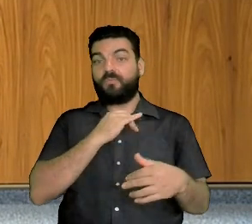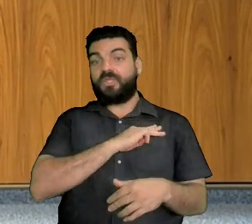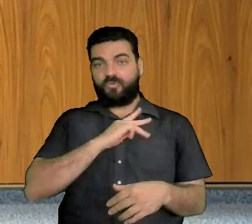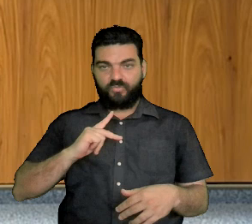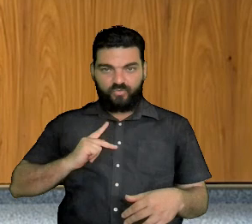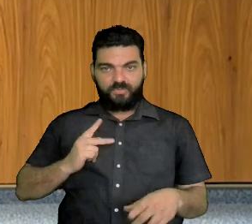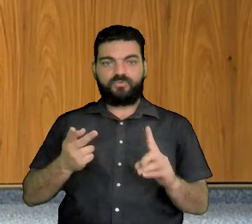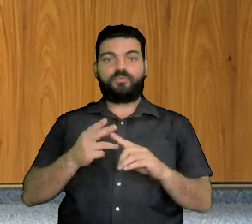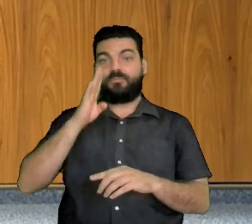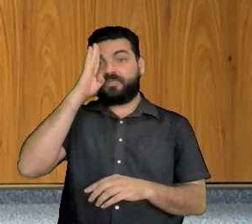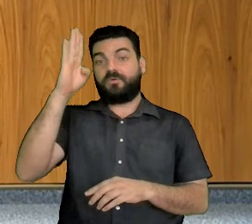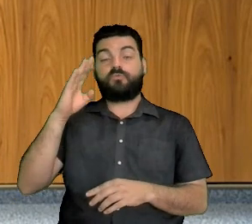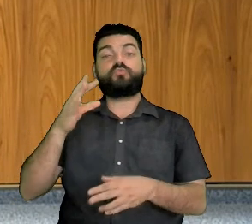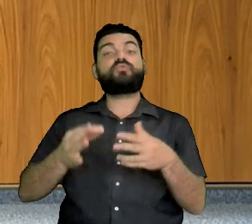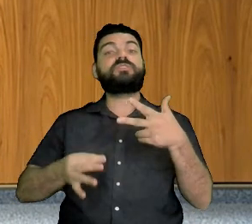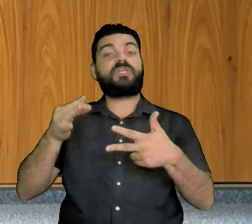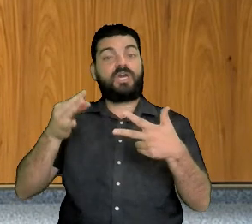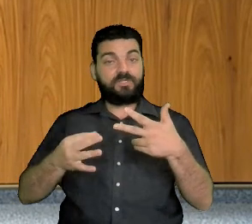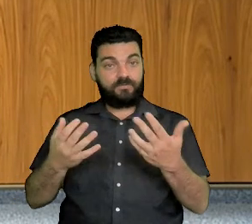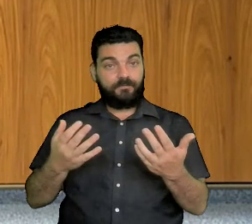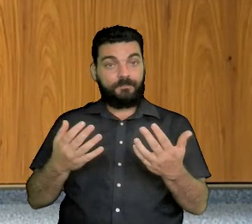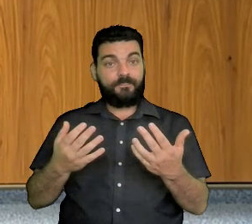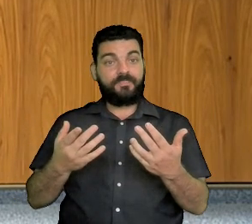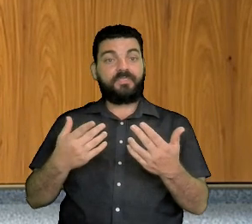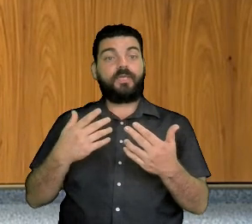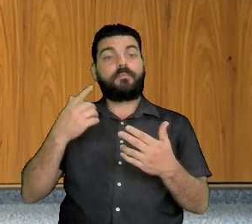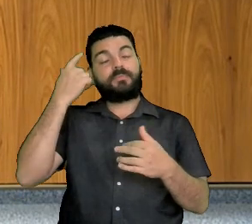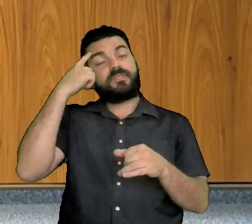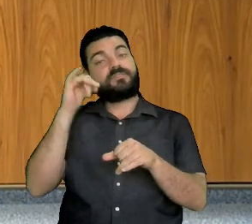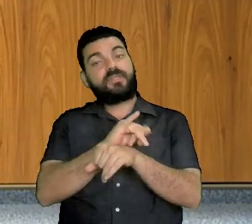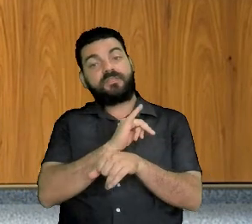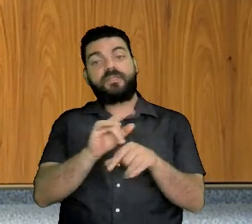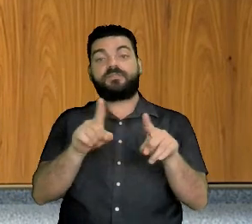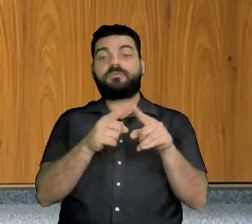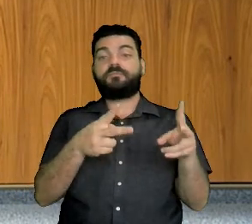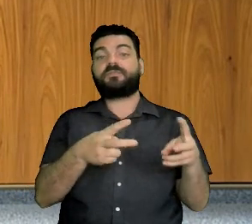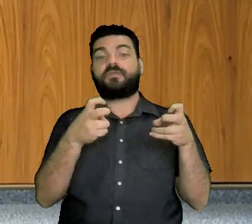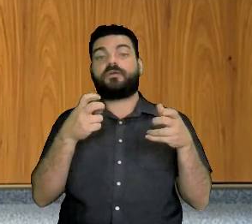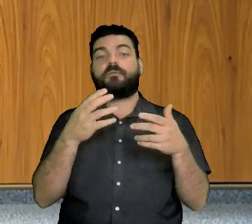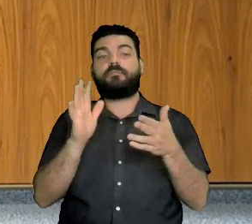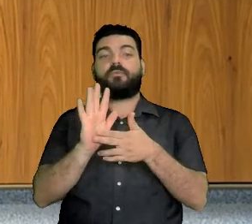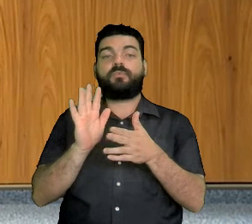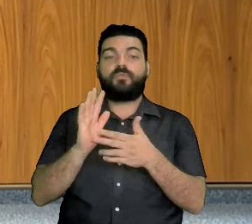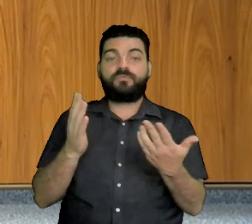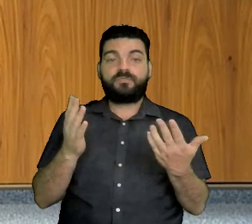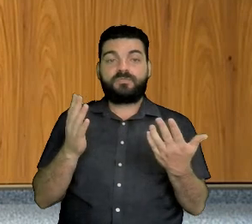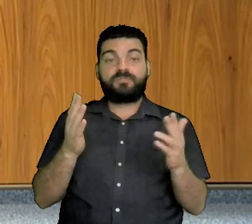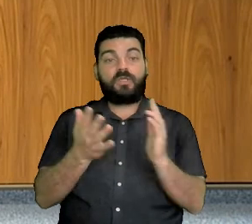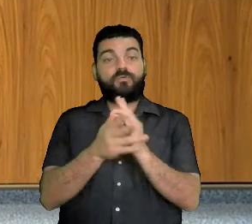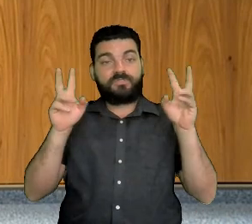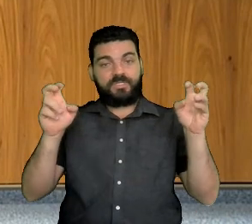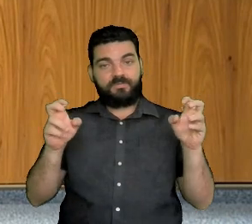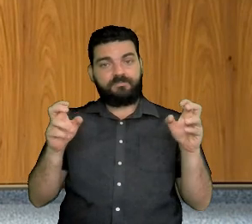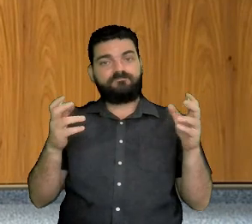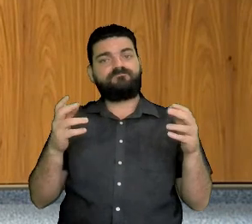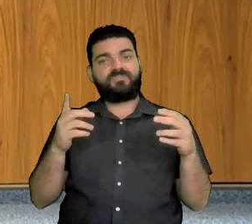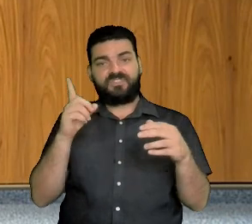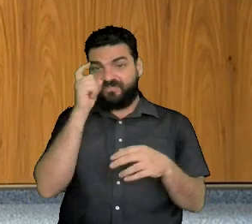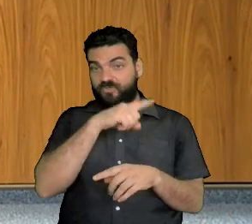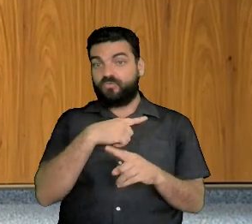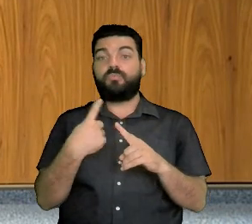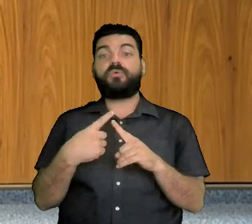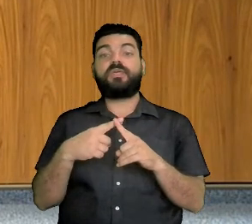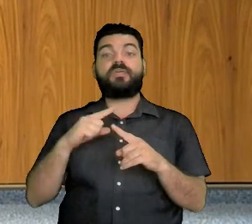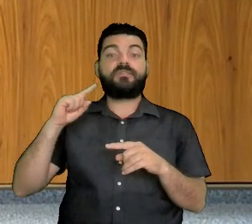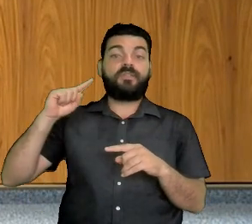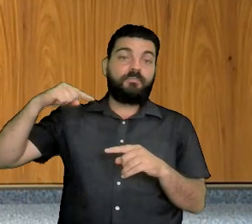principalmente com o Poder Judiciário, no levantamento de ações, na identificação de ações sensíveis, para, ao